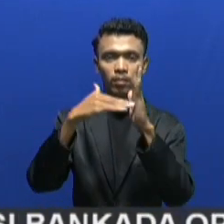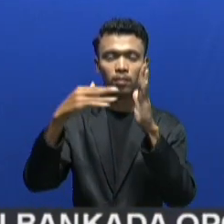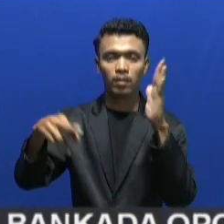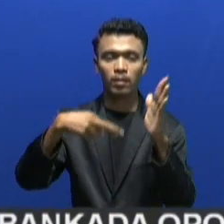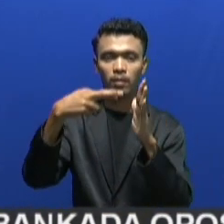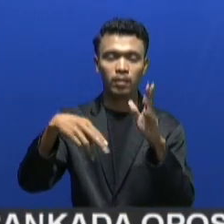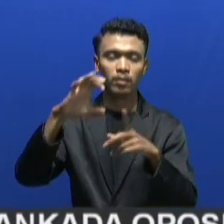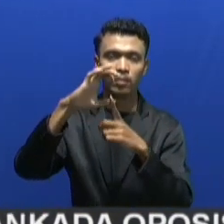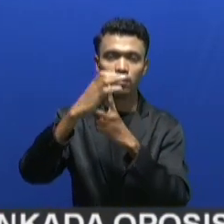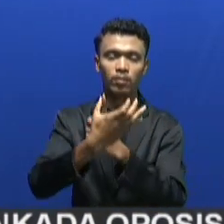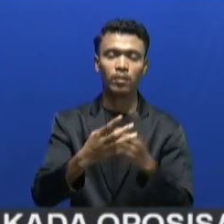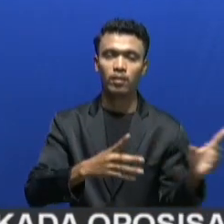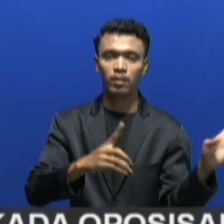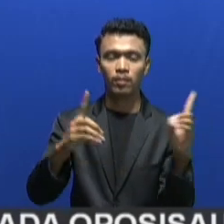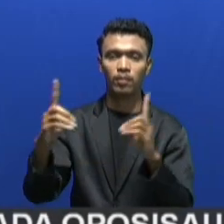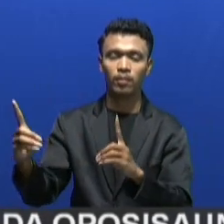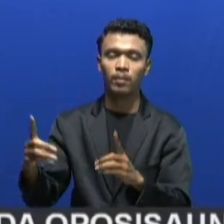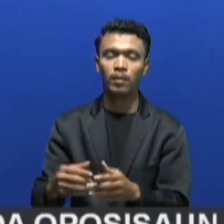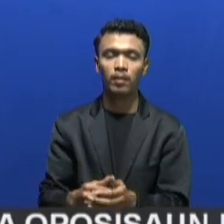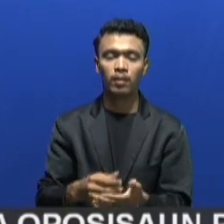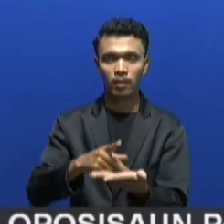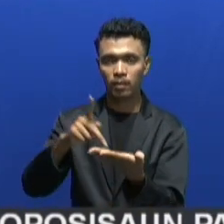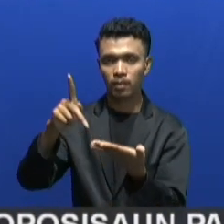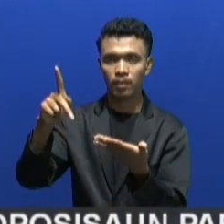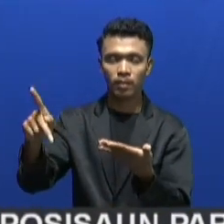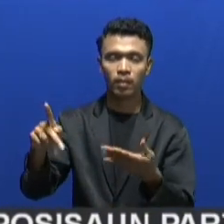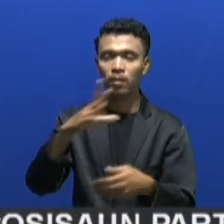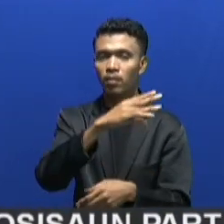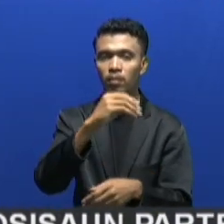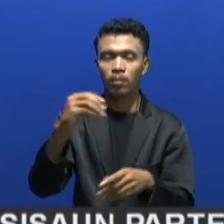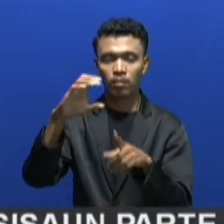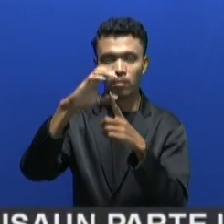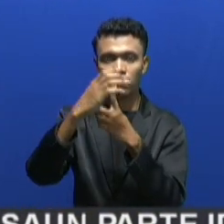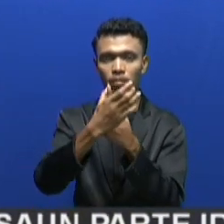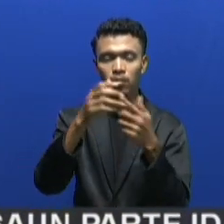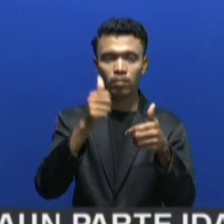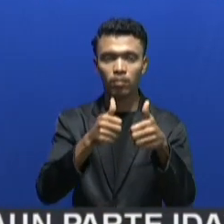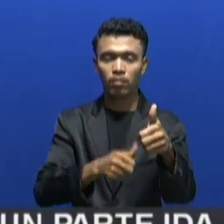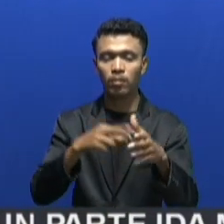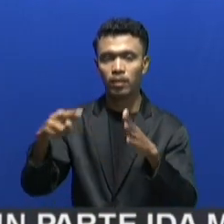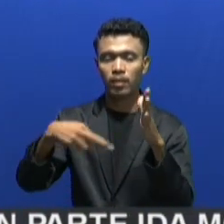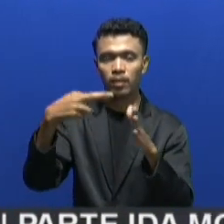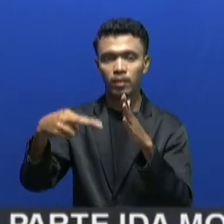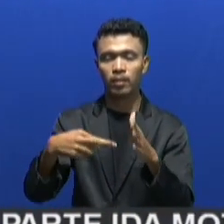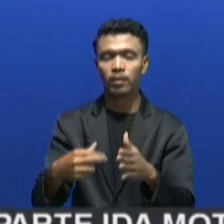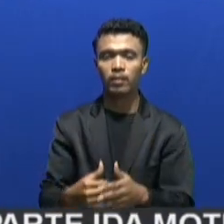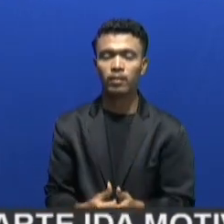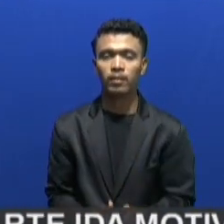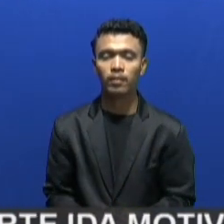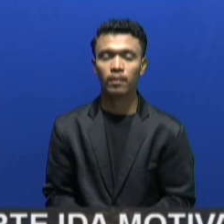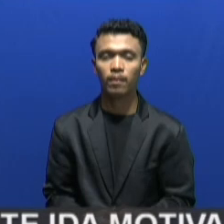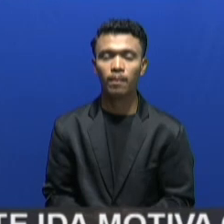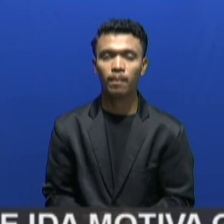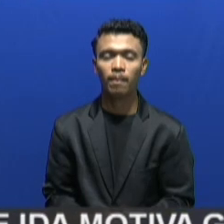regras tarabando, né? Se aplica sanção administrativa na cultura do regulamento tarabando. Ida